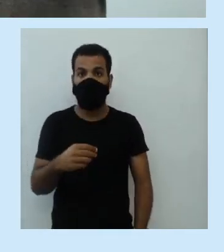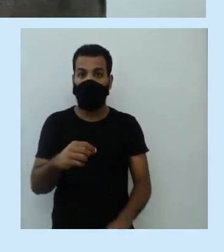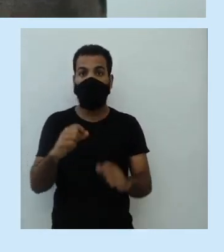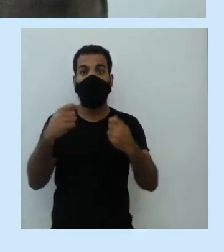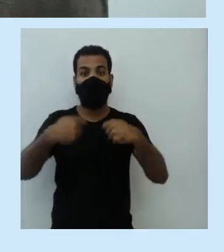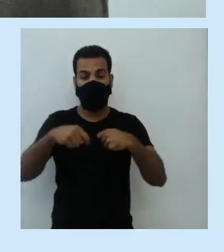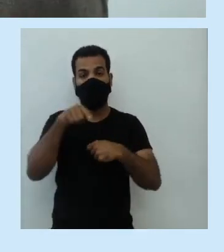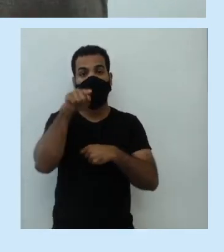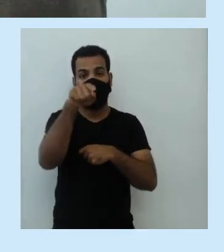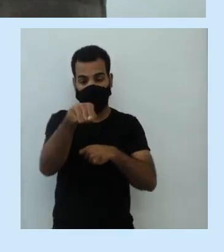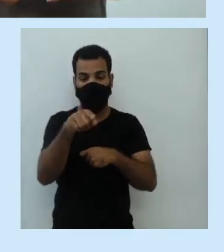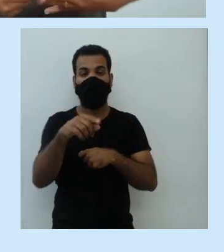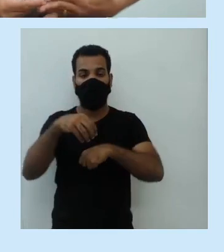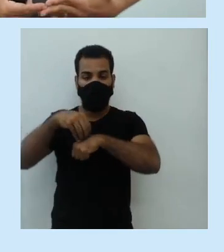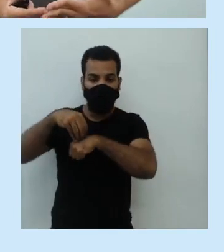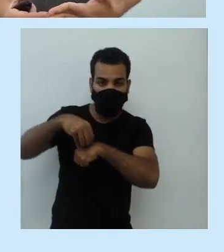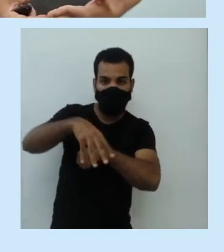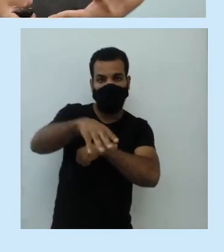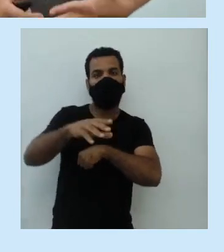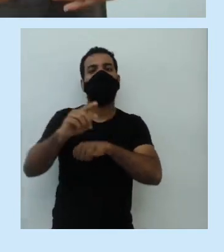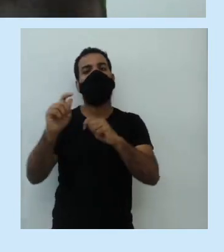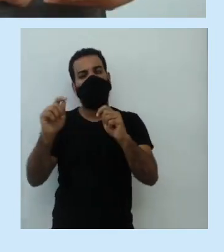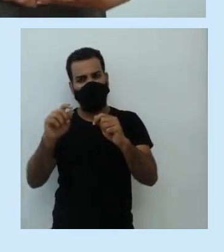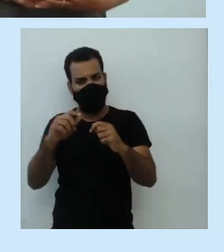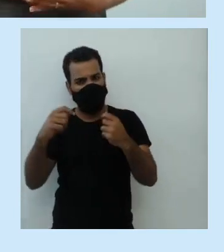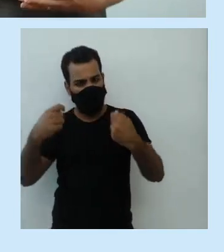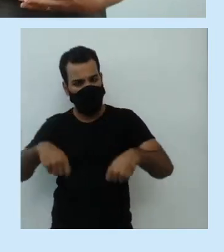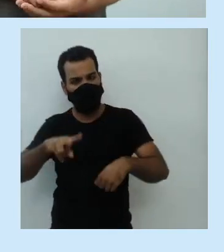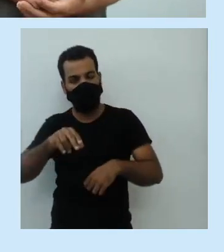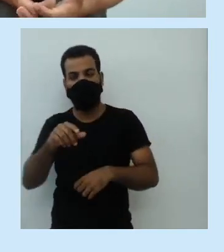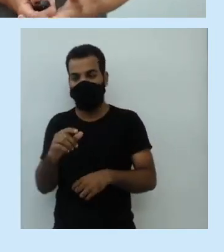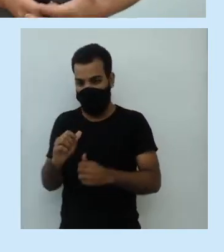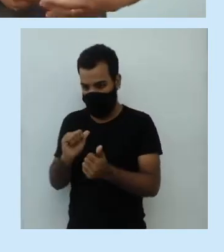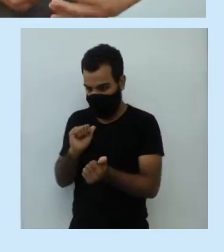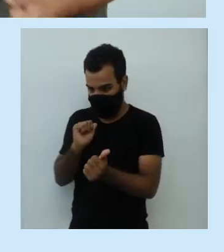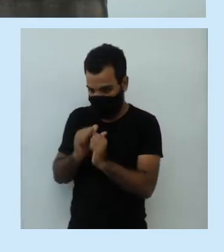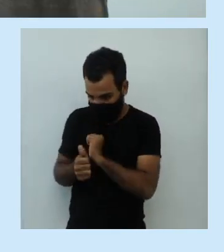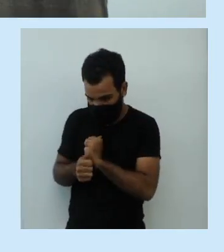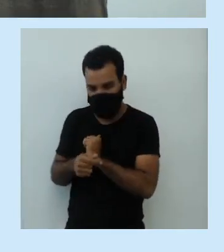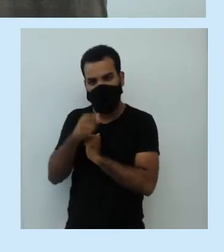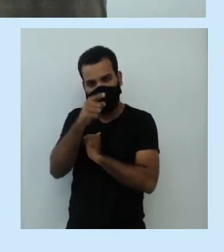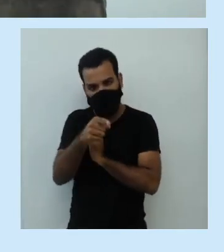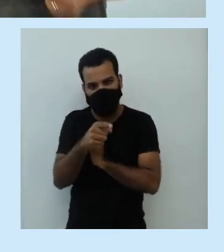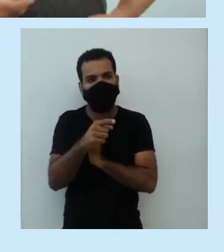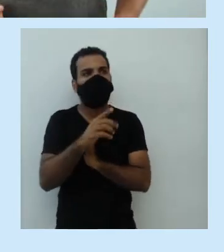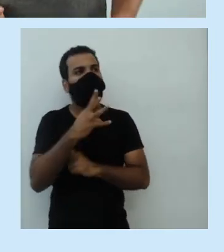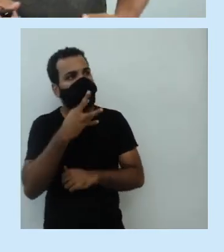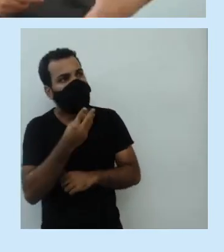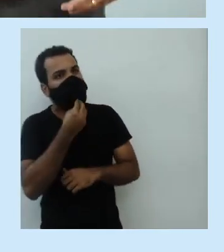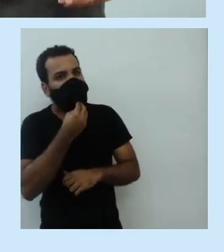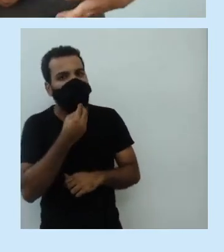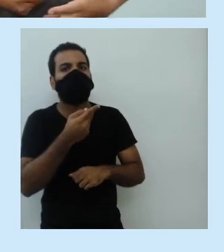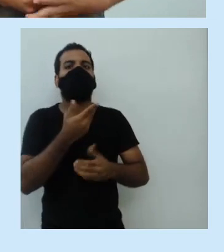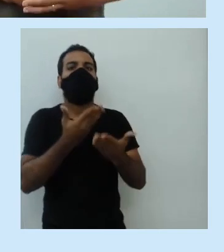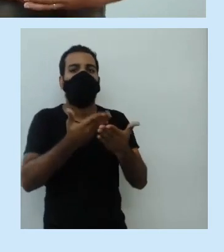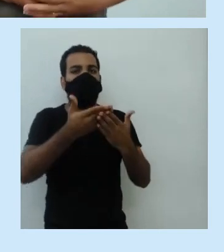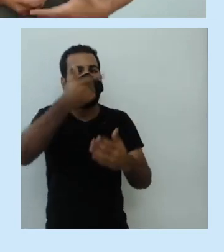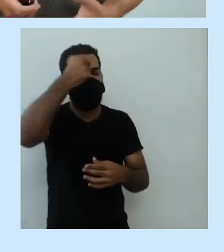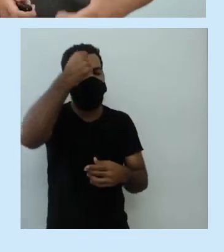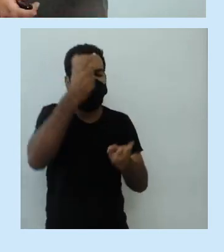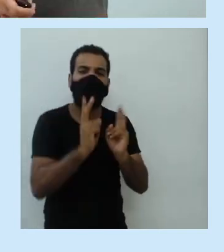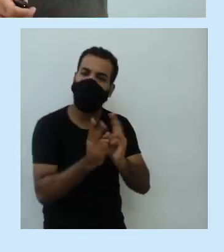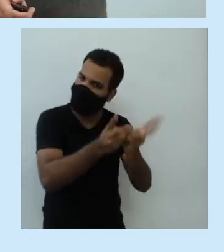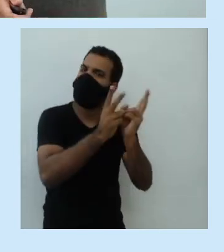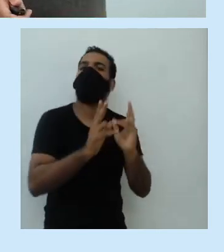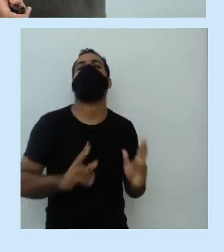para poder passar o conhecimento para eles. Então você como atleta, jovem, busque o seu conhecimento, estou dizendo, busque o seu